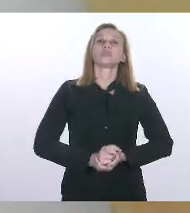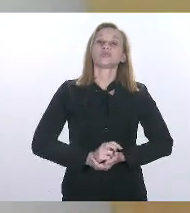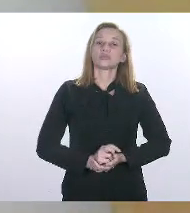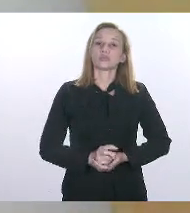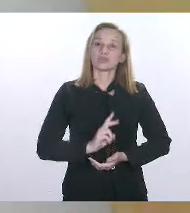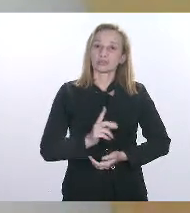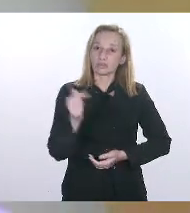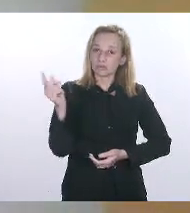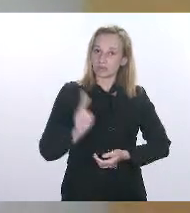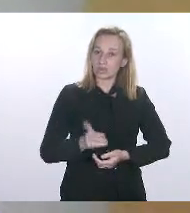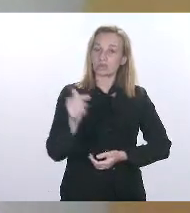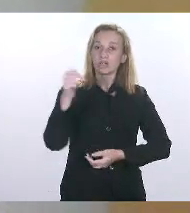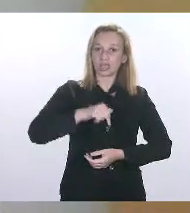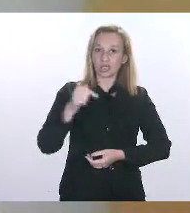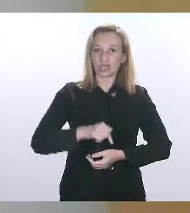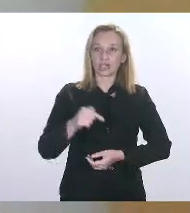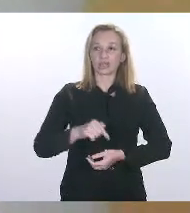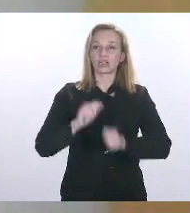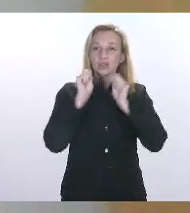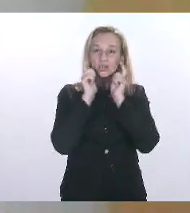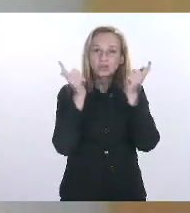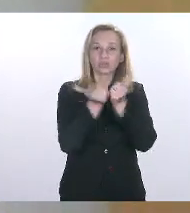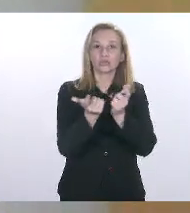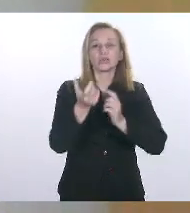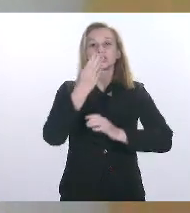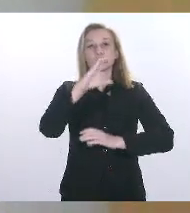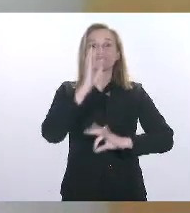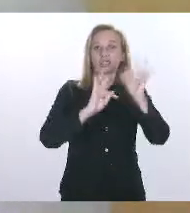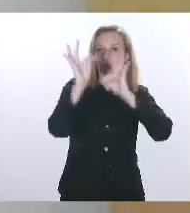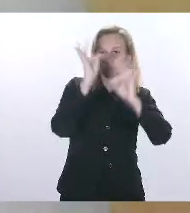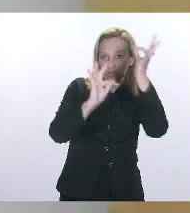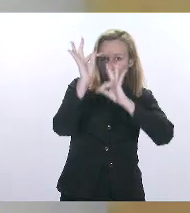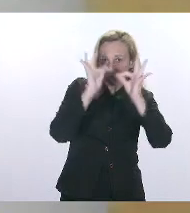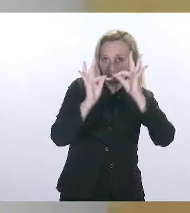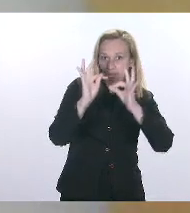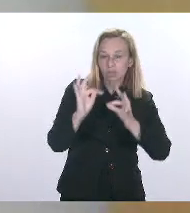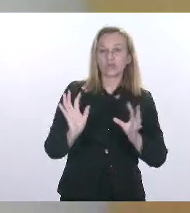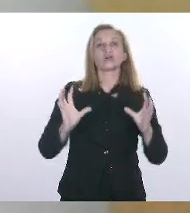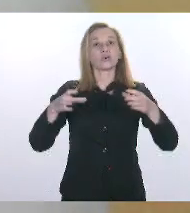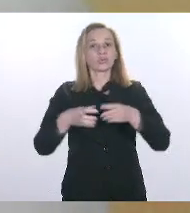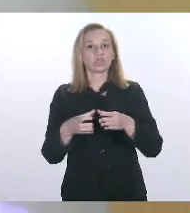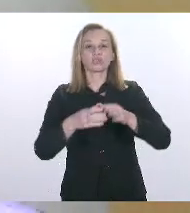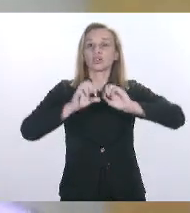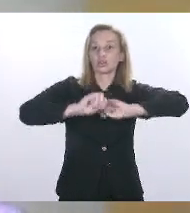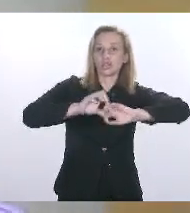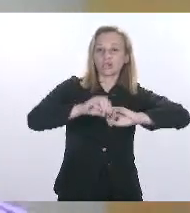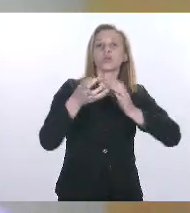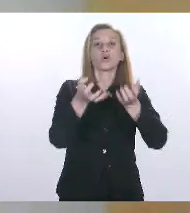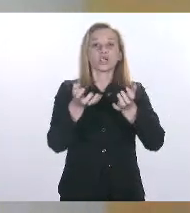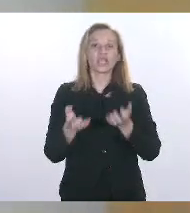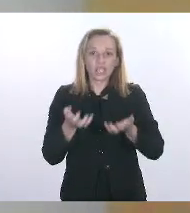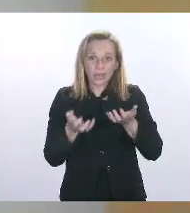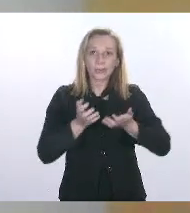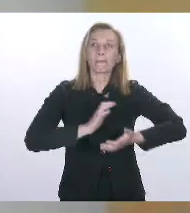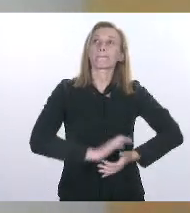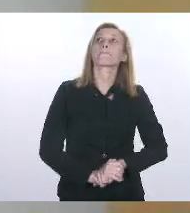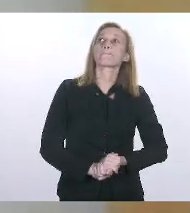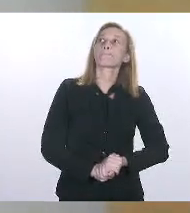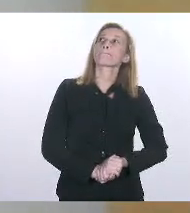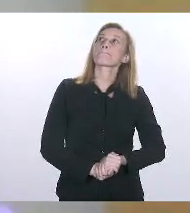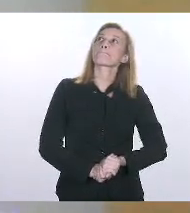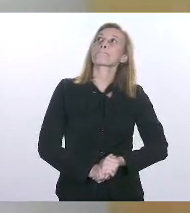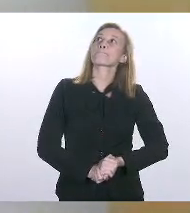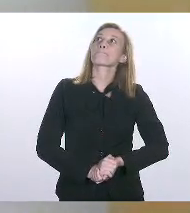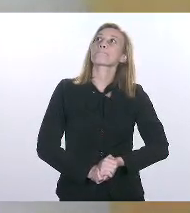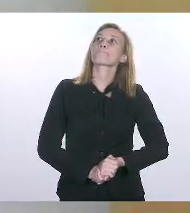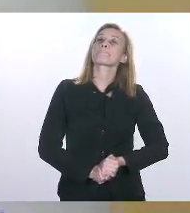na Assembleia Legislativa, na Comissão de Ciência e Tecnologia, na Comissão de Educação. Então, queria ressaltar como